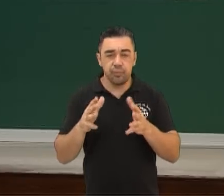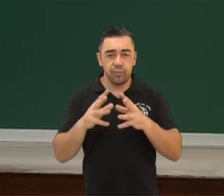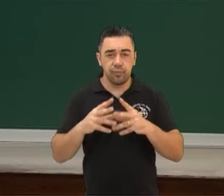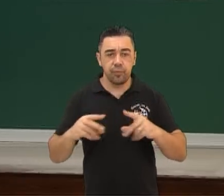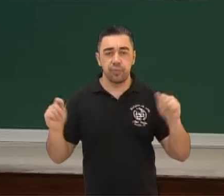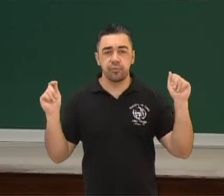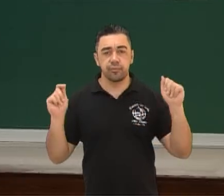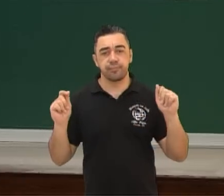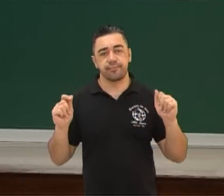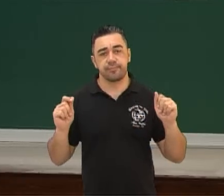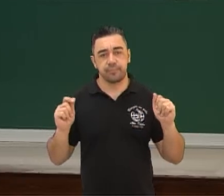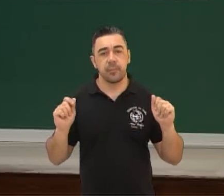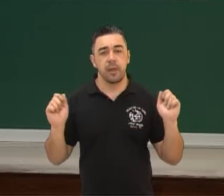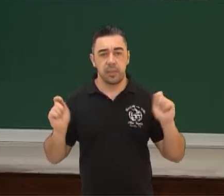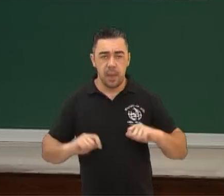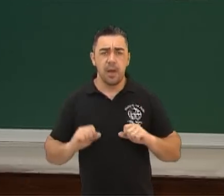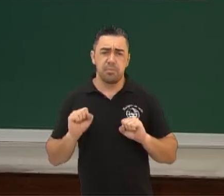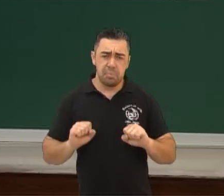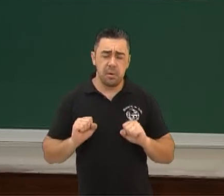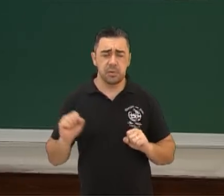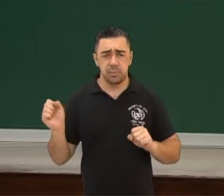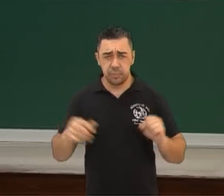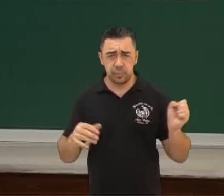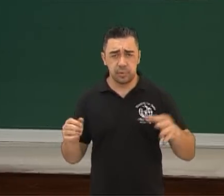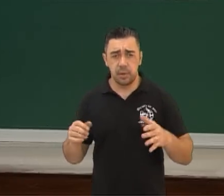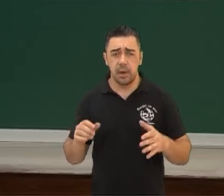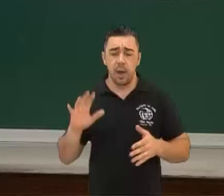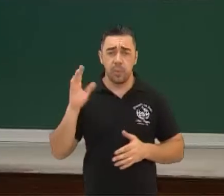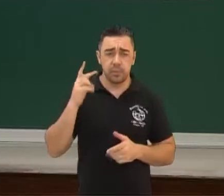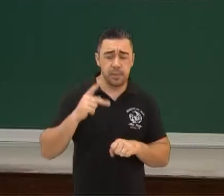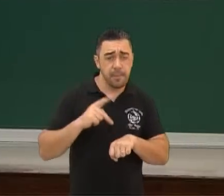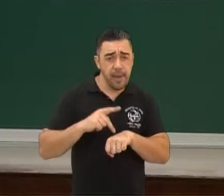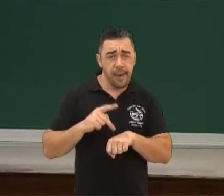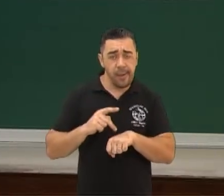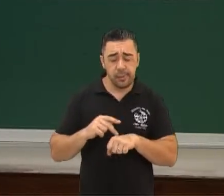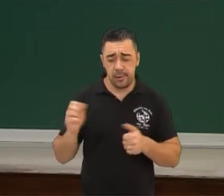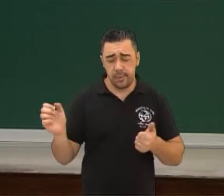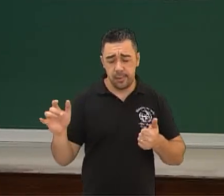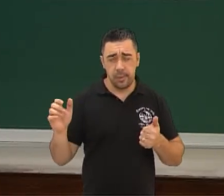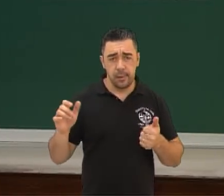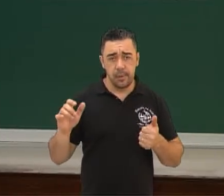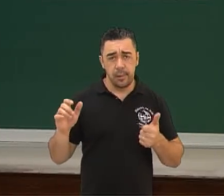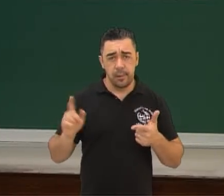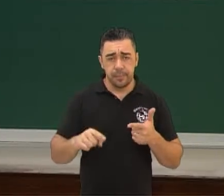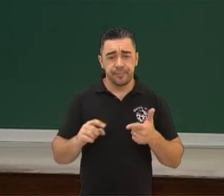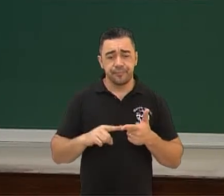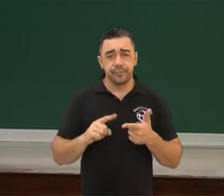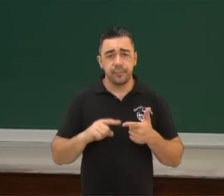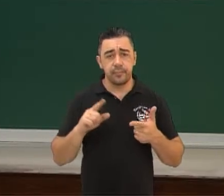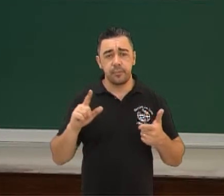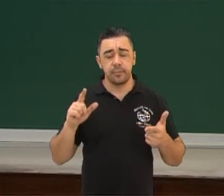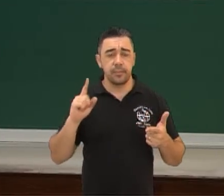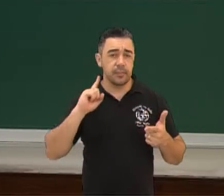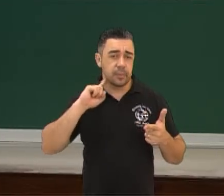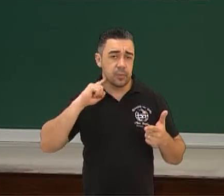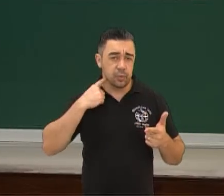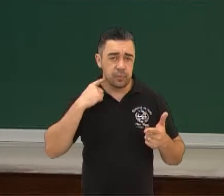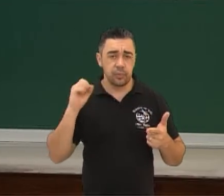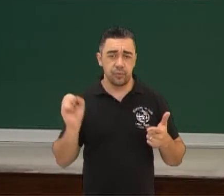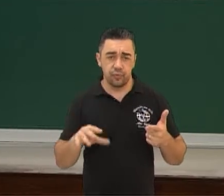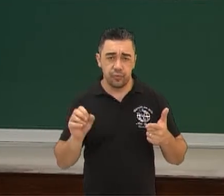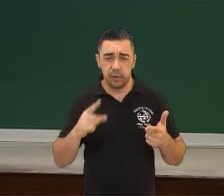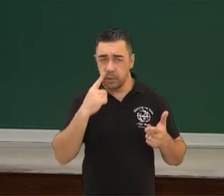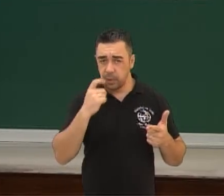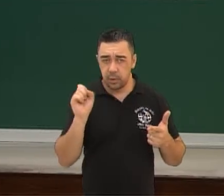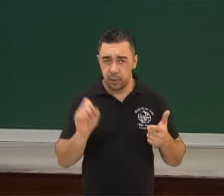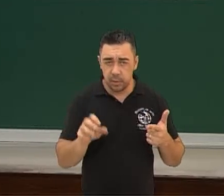detritos, pode ser pedaços de rochas, pode ser até lixo, né? Então, tudo vai ser depositado